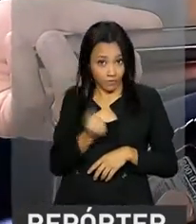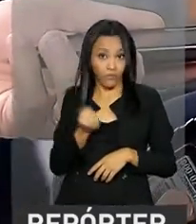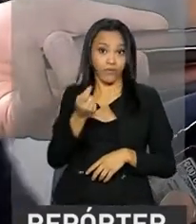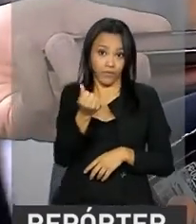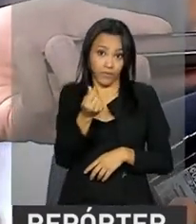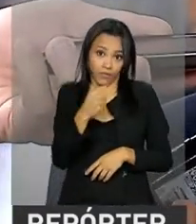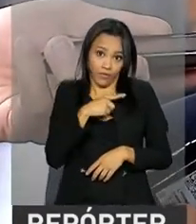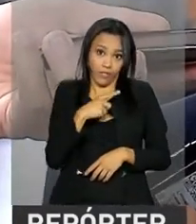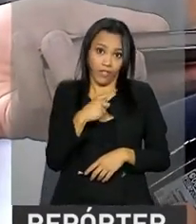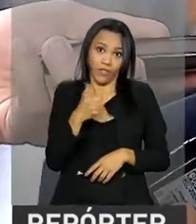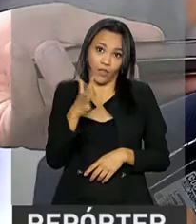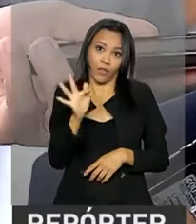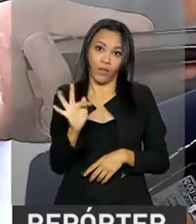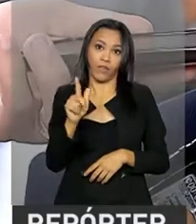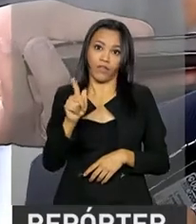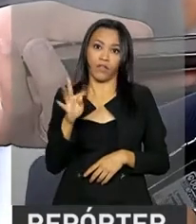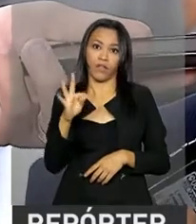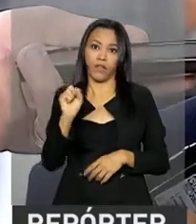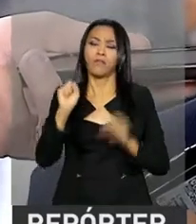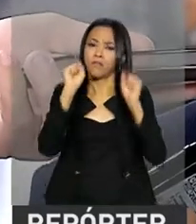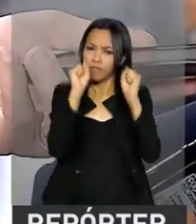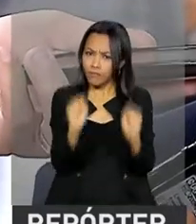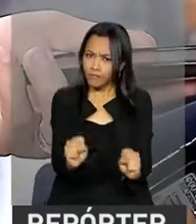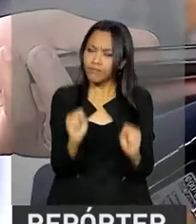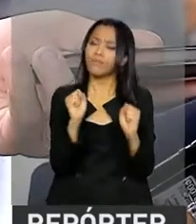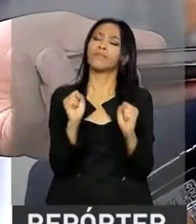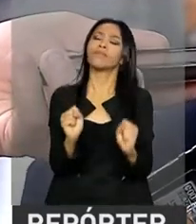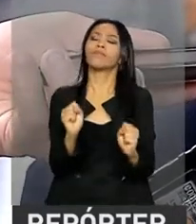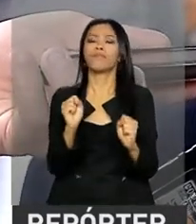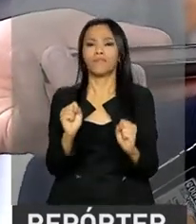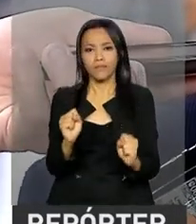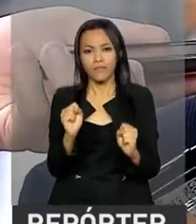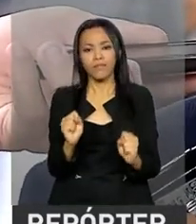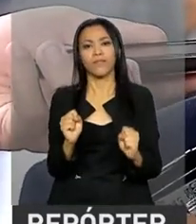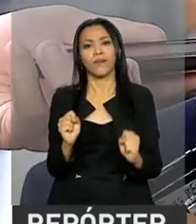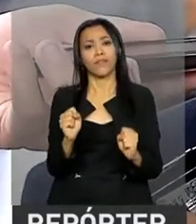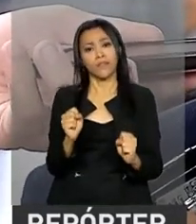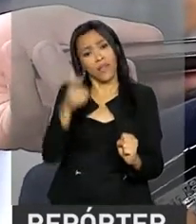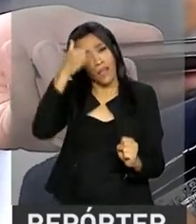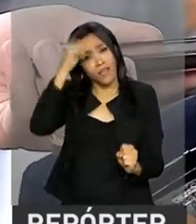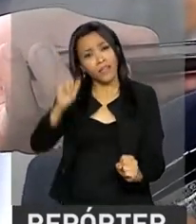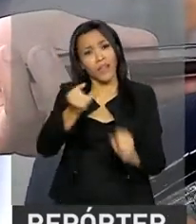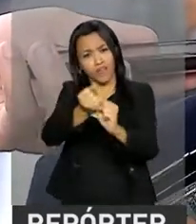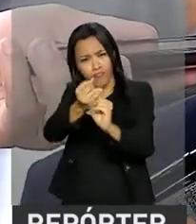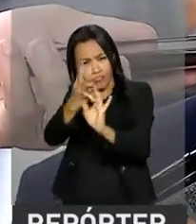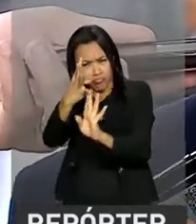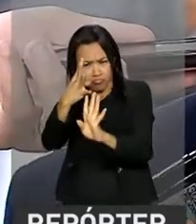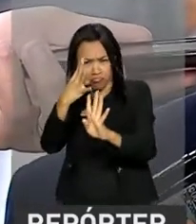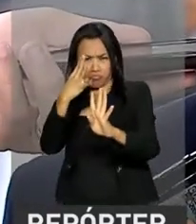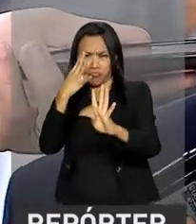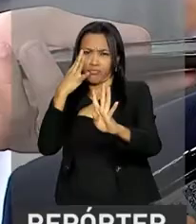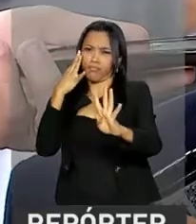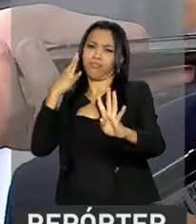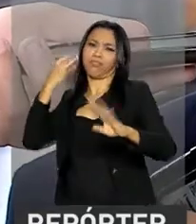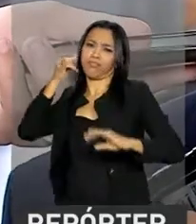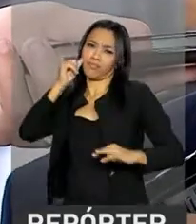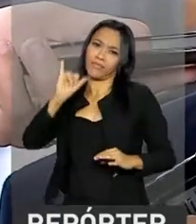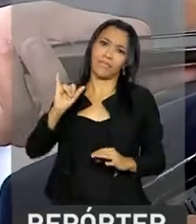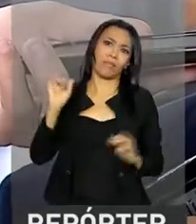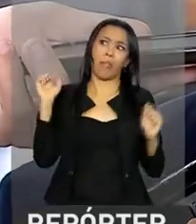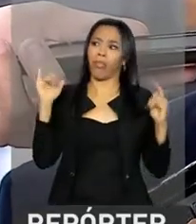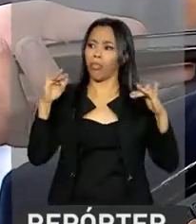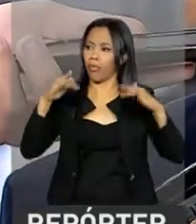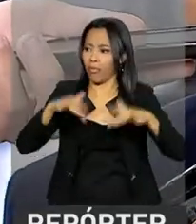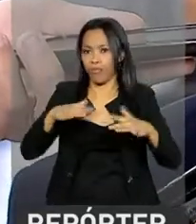aquilo que o teste possa efetivamente descongestionar também a jeito para não ter que enfrentar uma fila fica todo mundo vai enfrentar